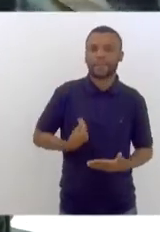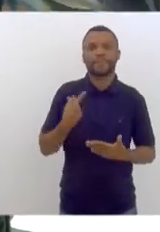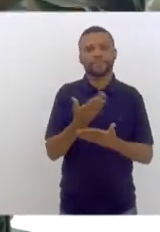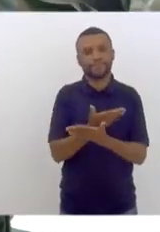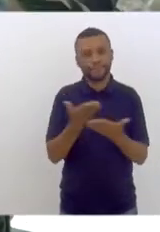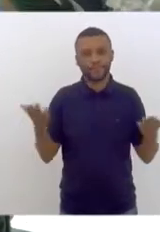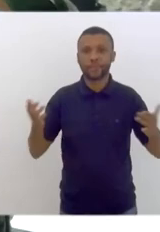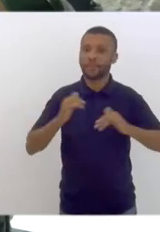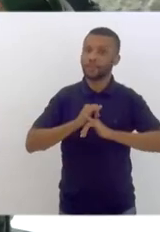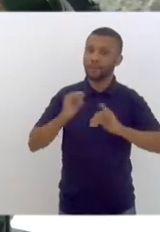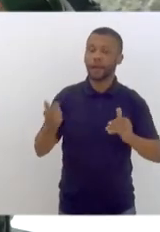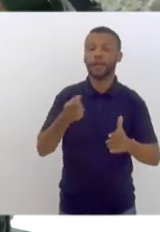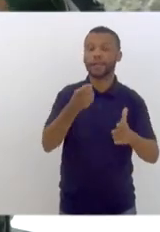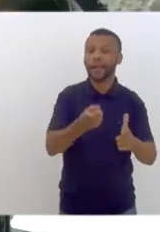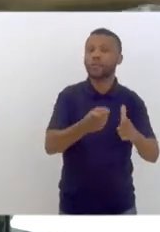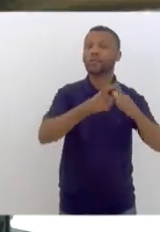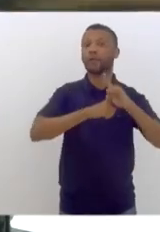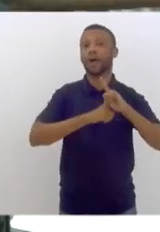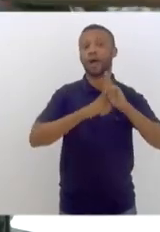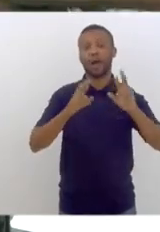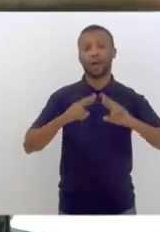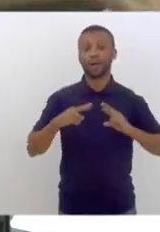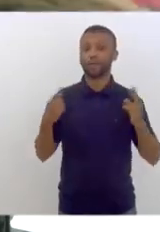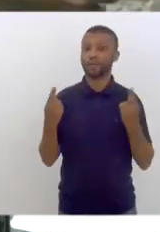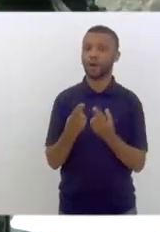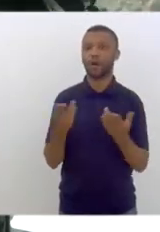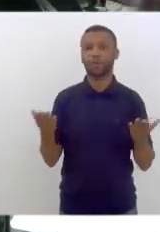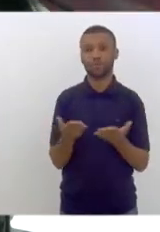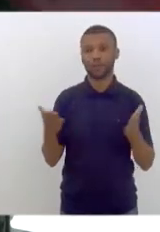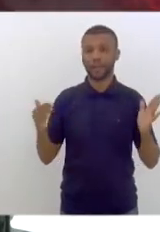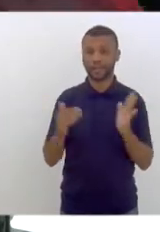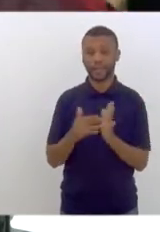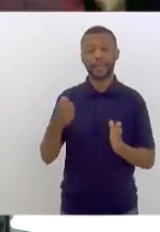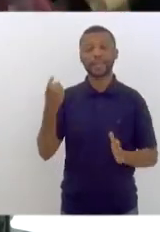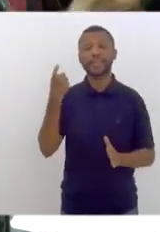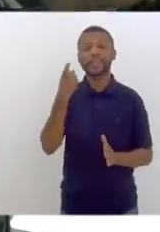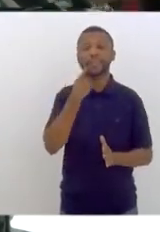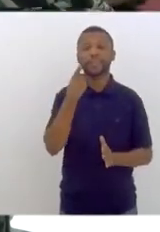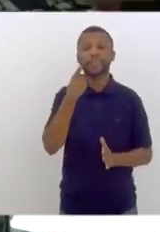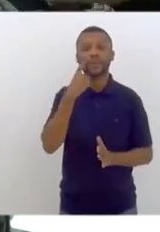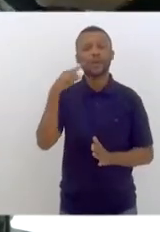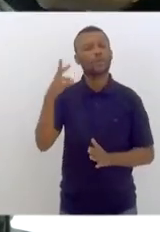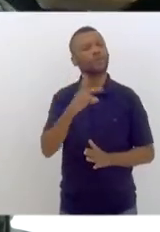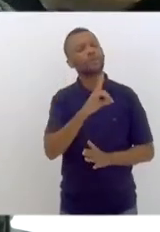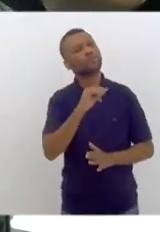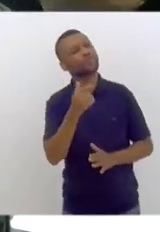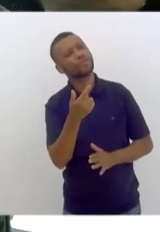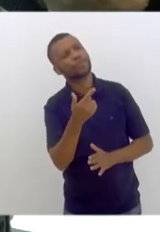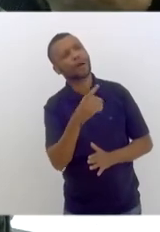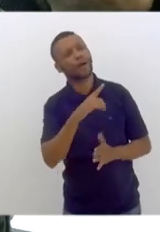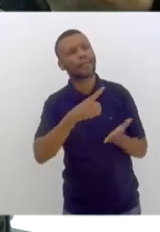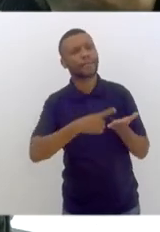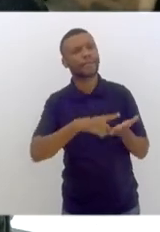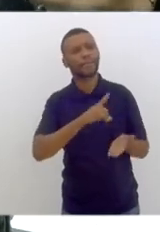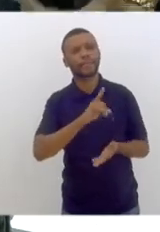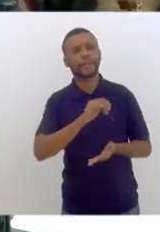todos, está suspensa a sessão até sexta-feira. Que dia é sexta-feira?